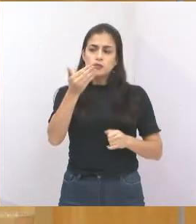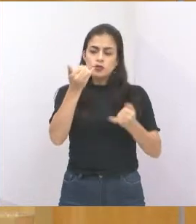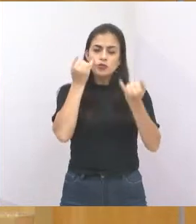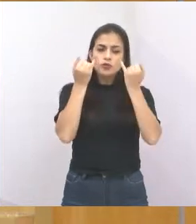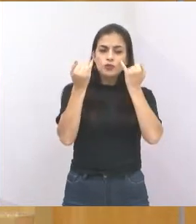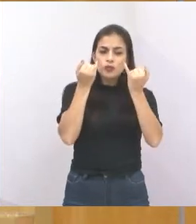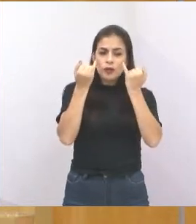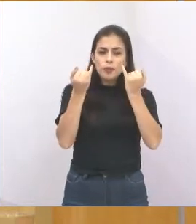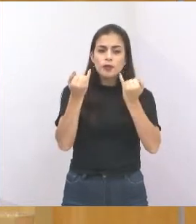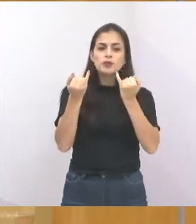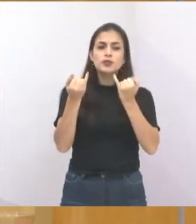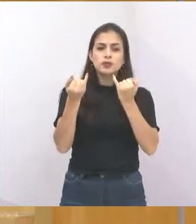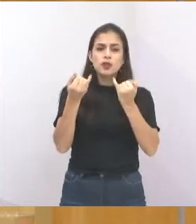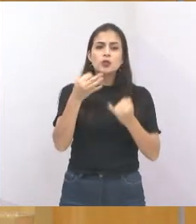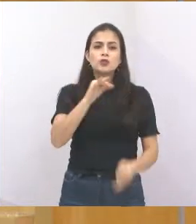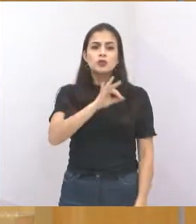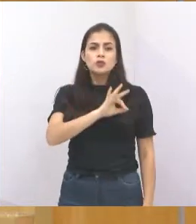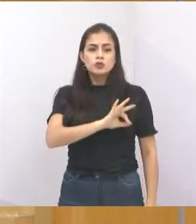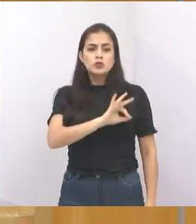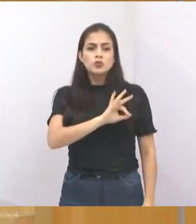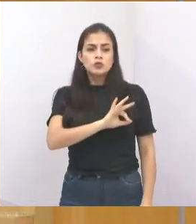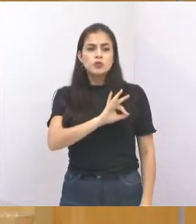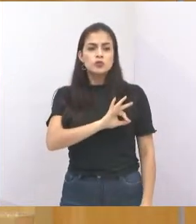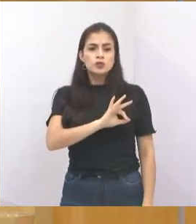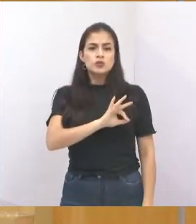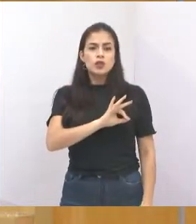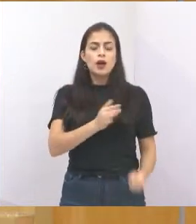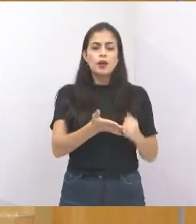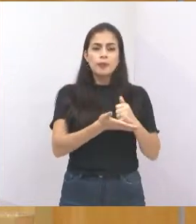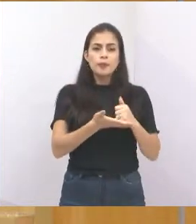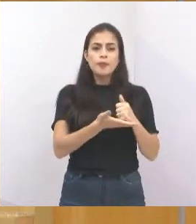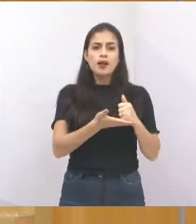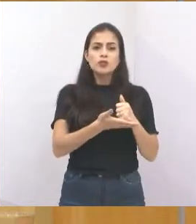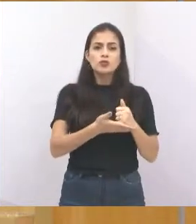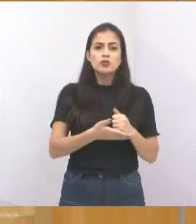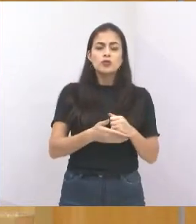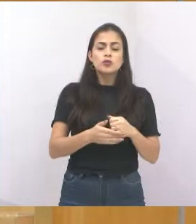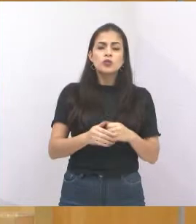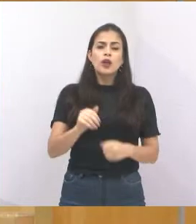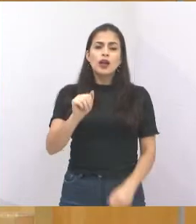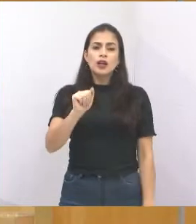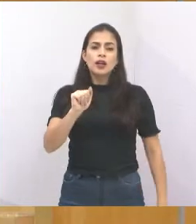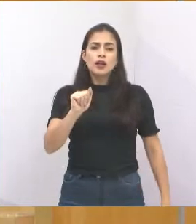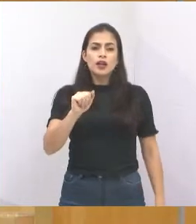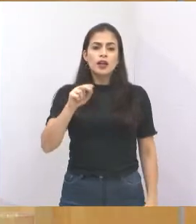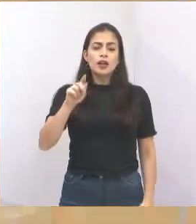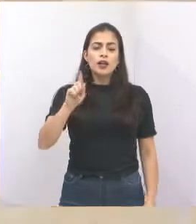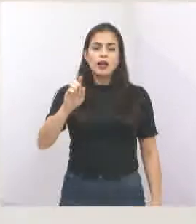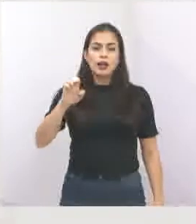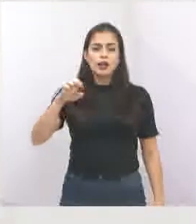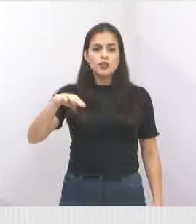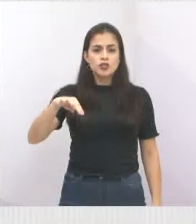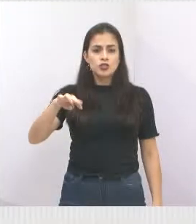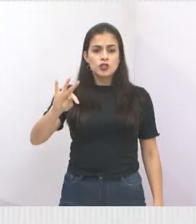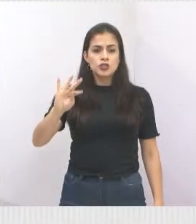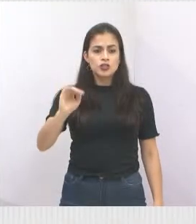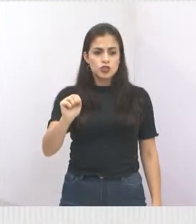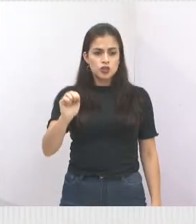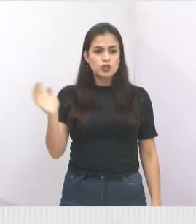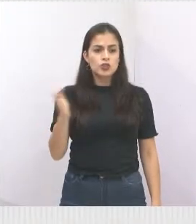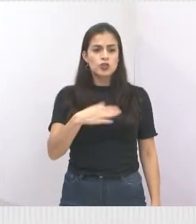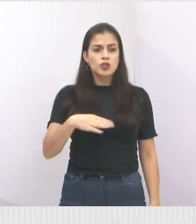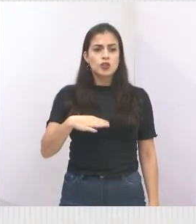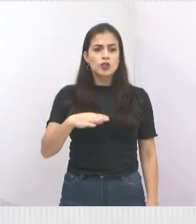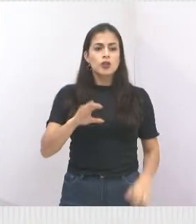quanto ao piso salarial do agente comunitário de saúde e do agente de combate a endemias porque o